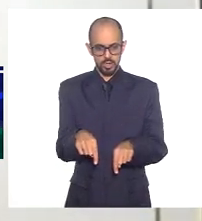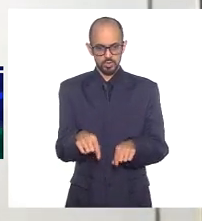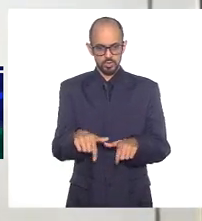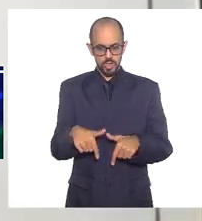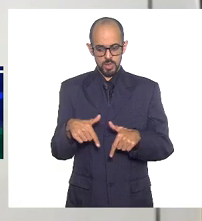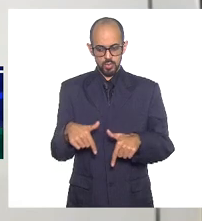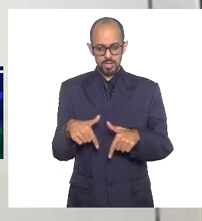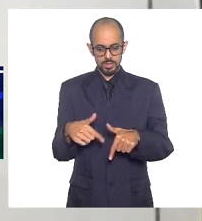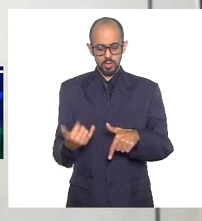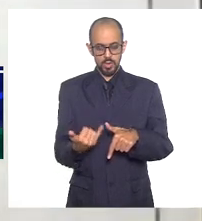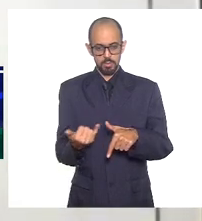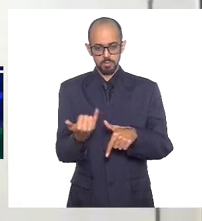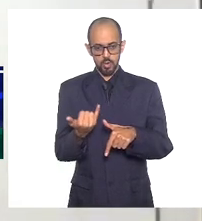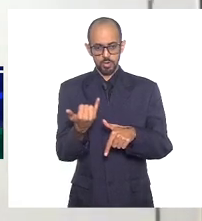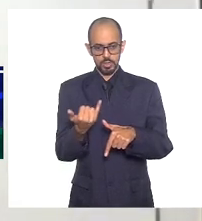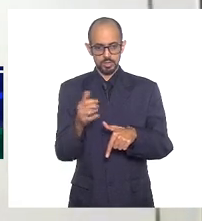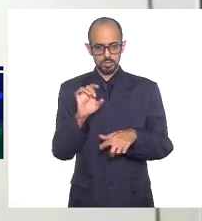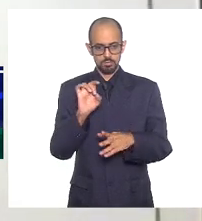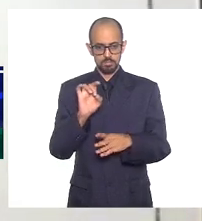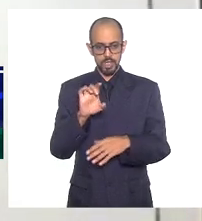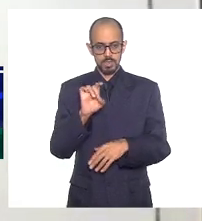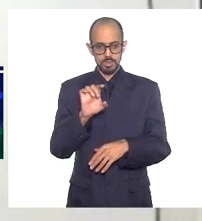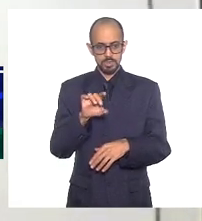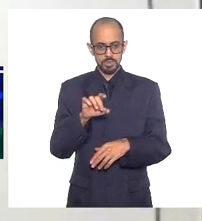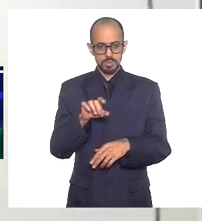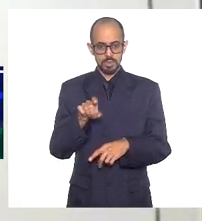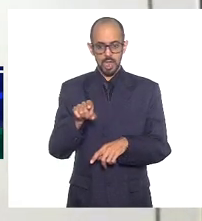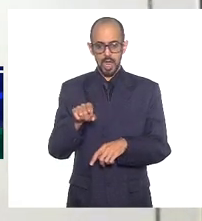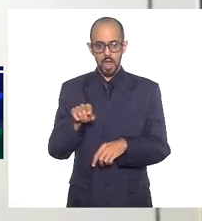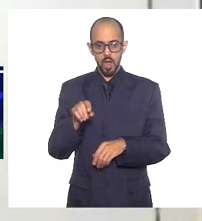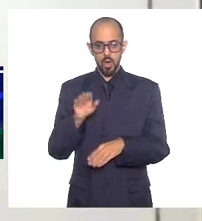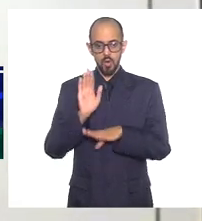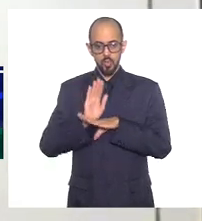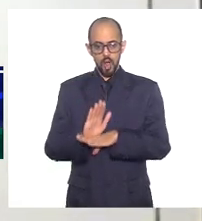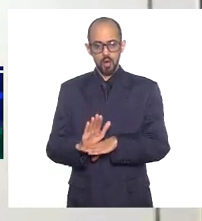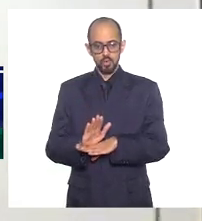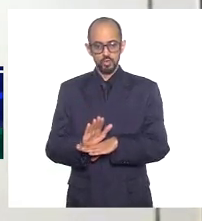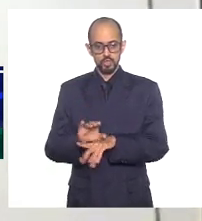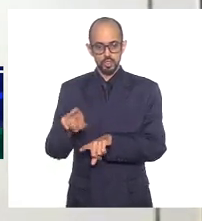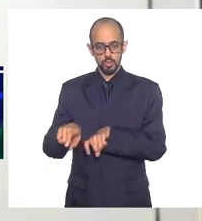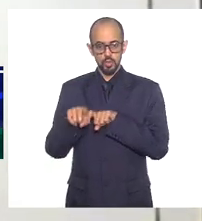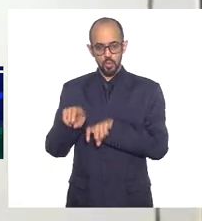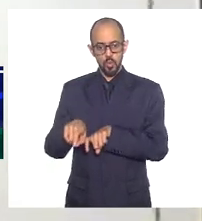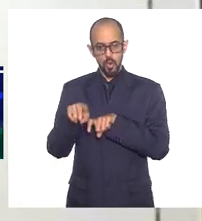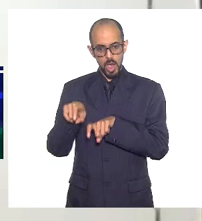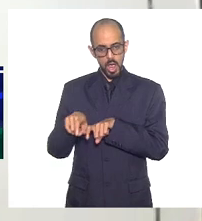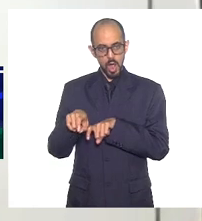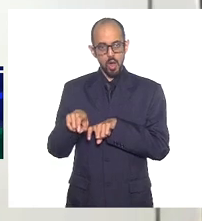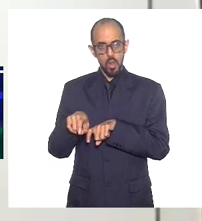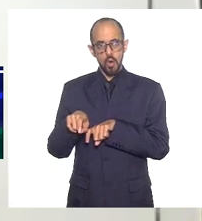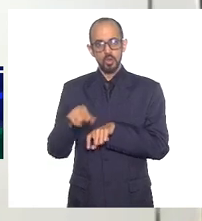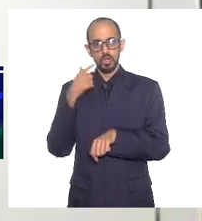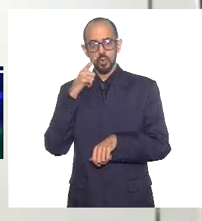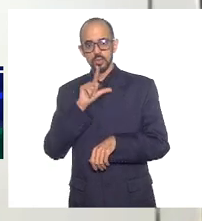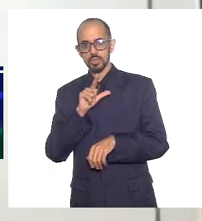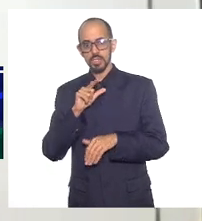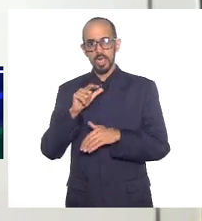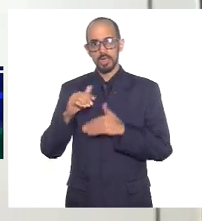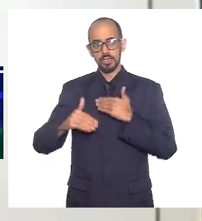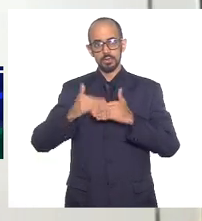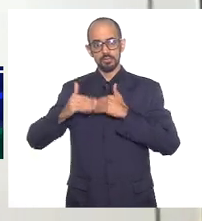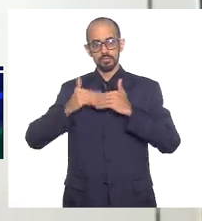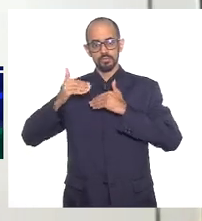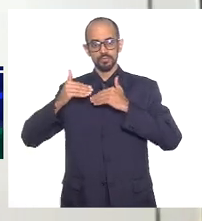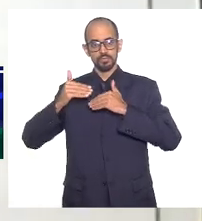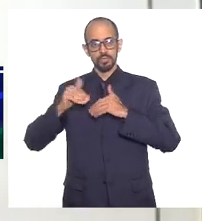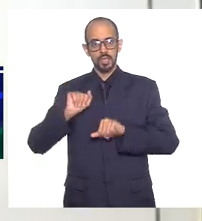muito importante especialmente no campo da extensão rural garantindo a atividade agropecuária no estado o desenvolvimento das